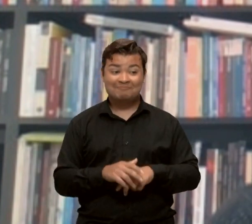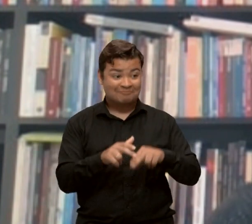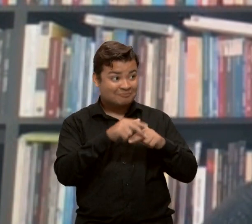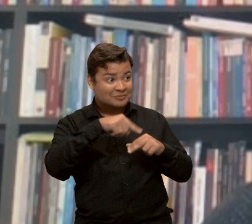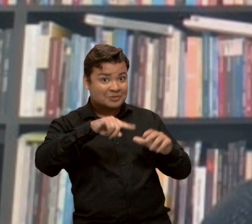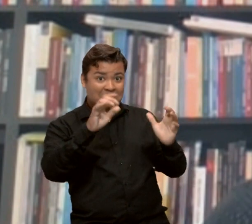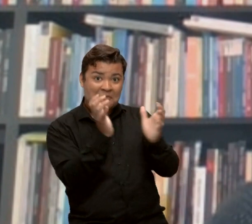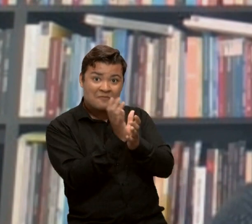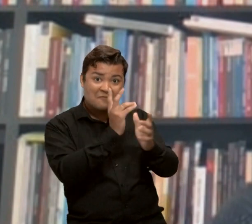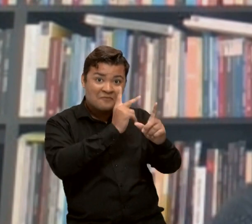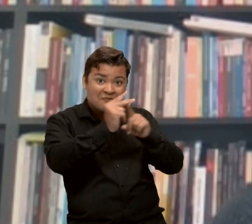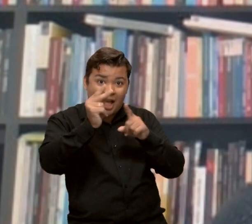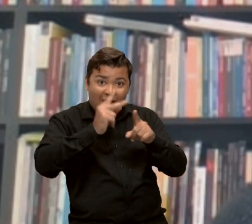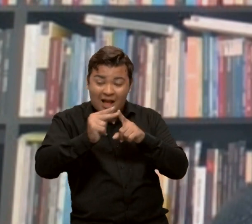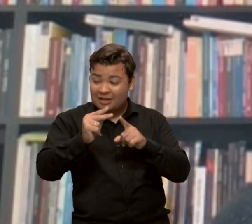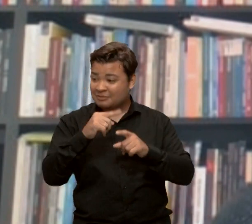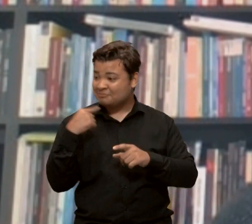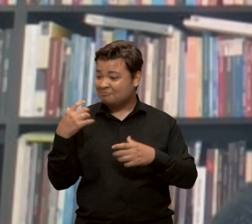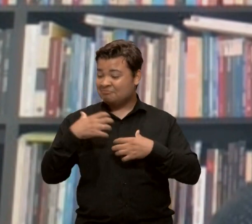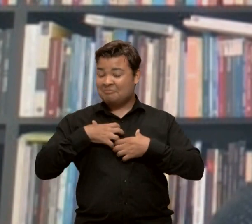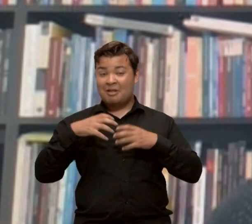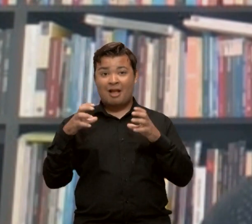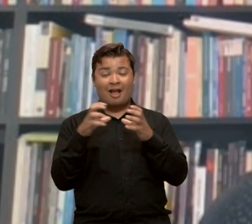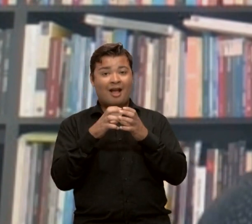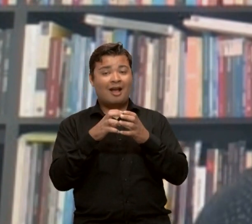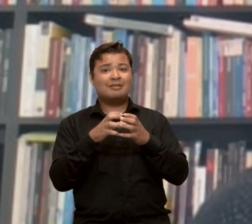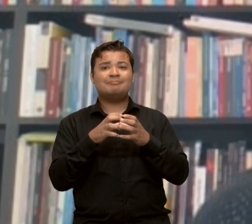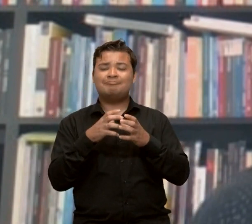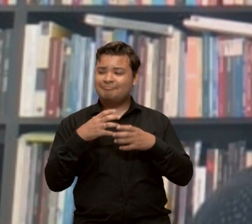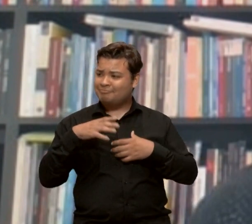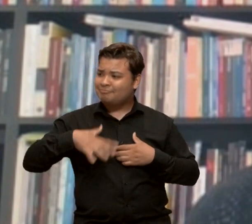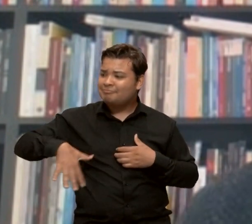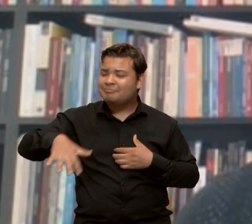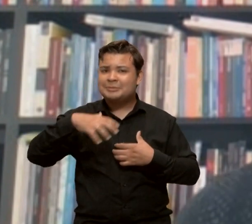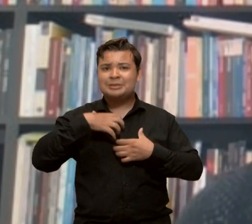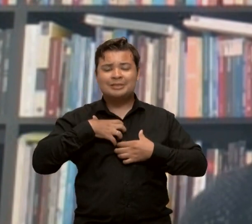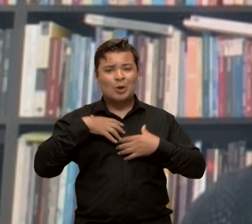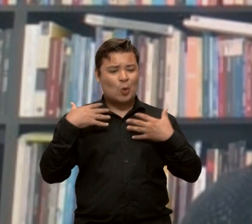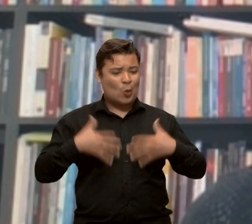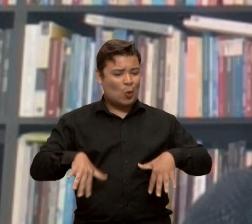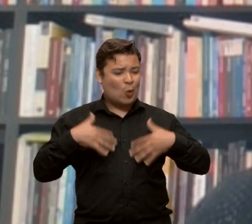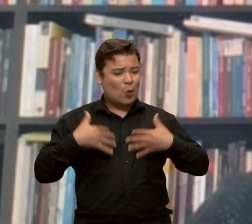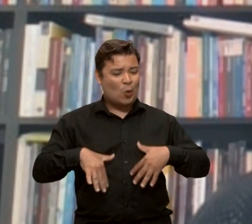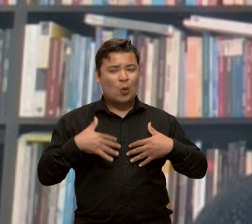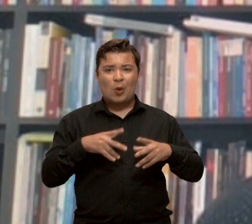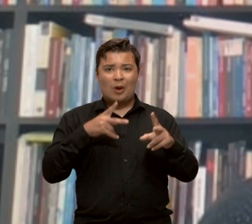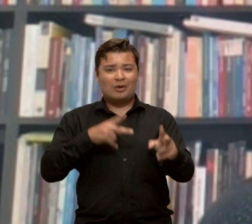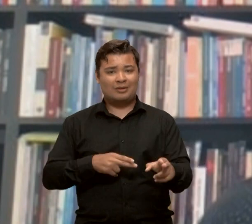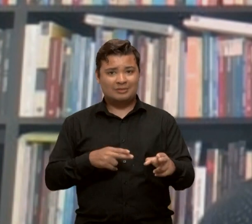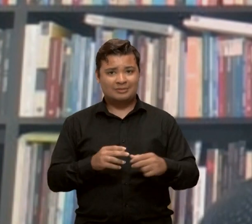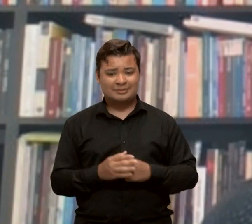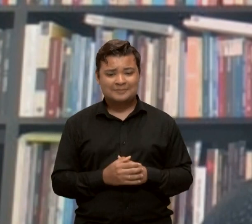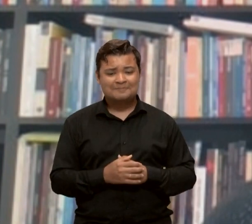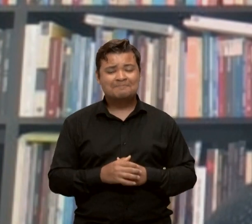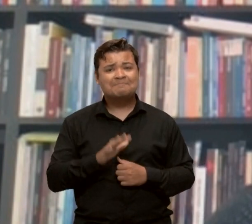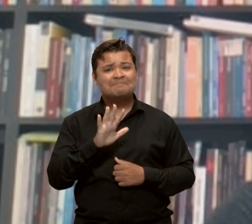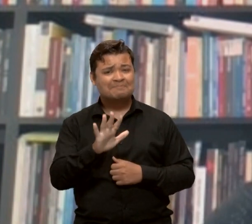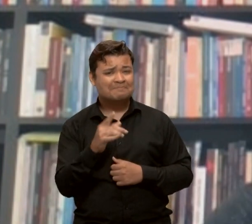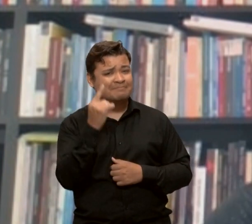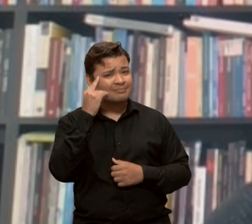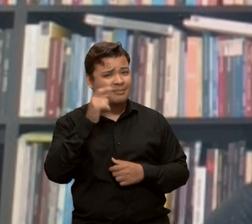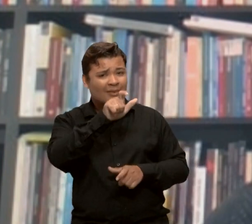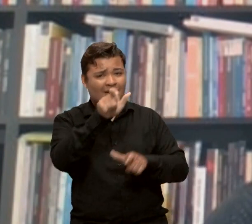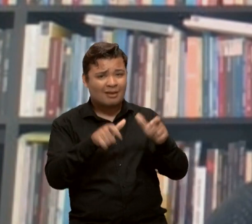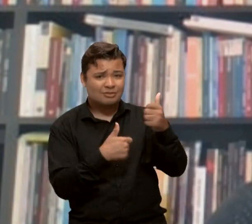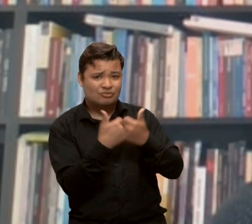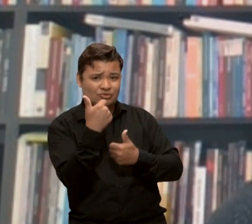Mas, obviamente, do ponto de vista racional, é algo assim um pouco irracional, porque se o jogador ganha seus milhões, se